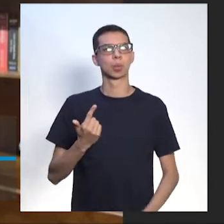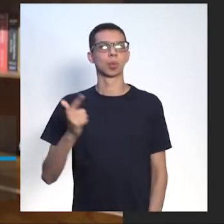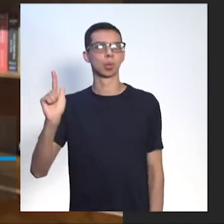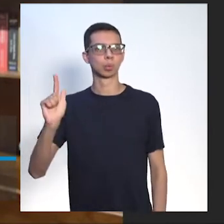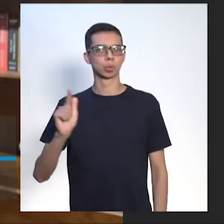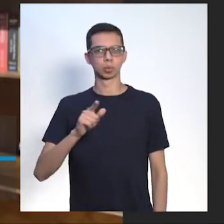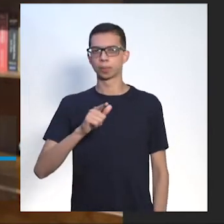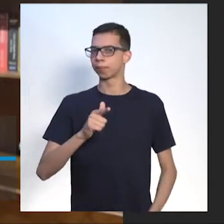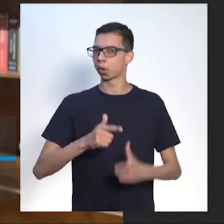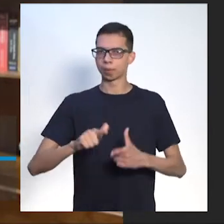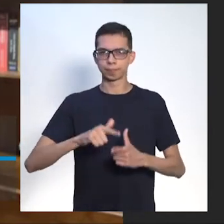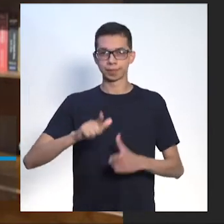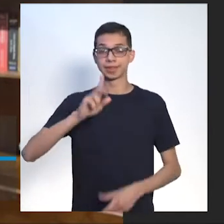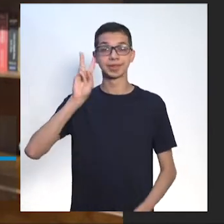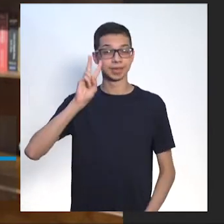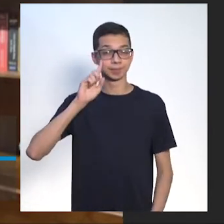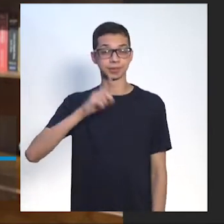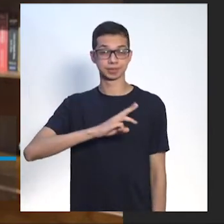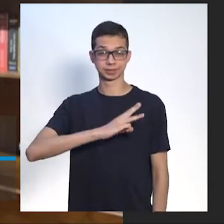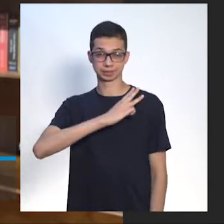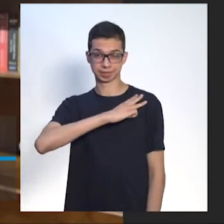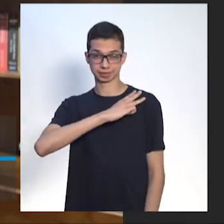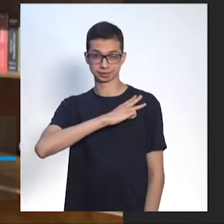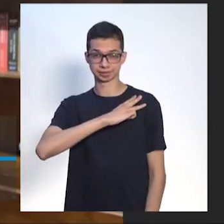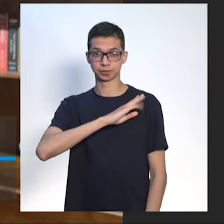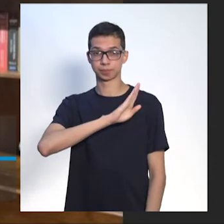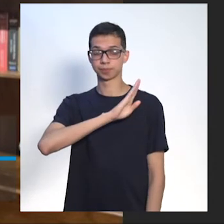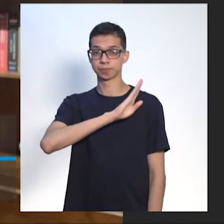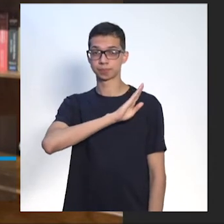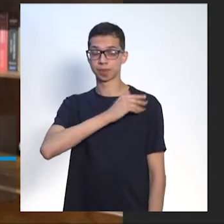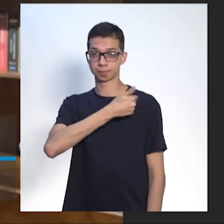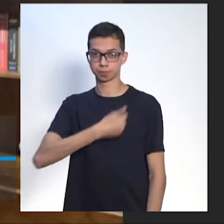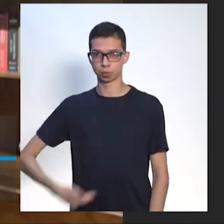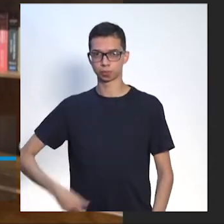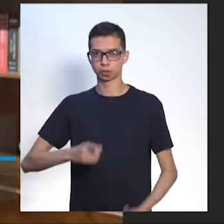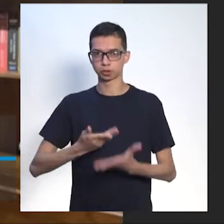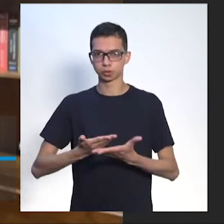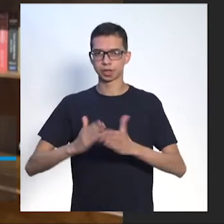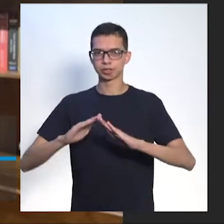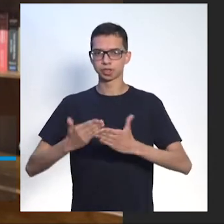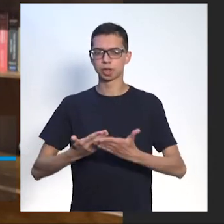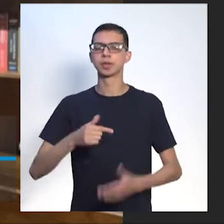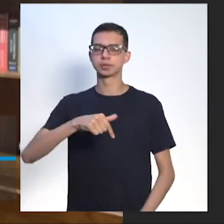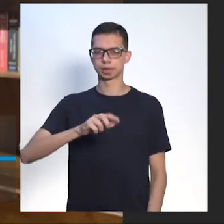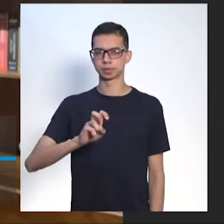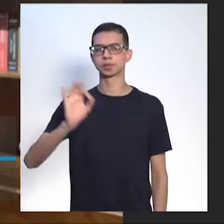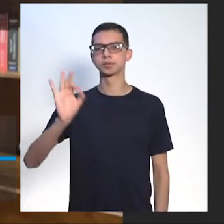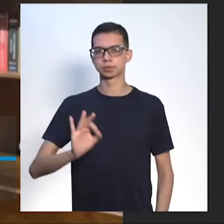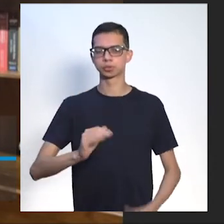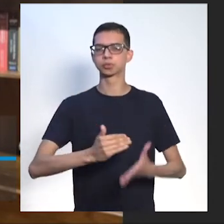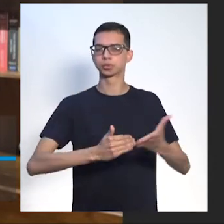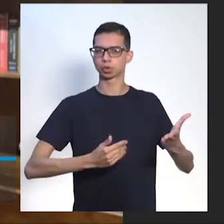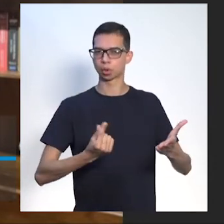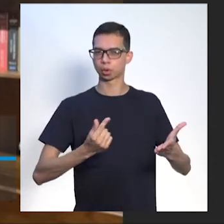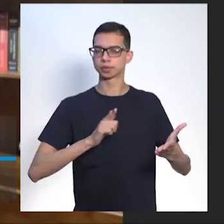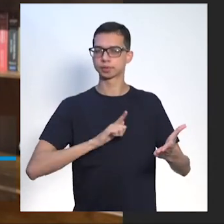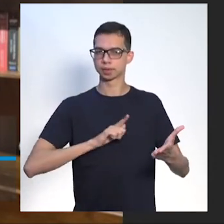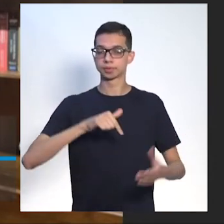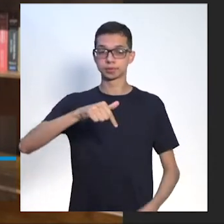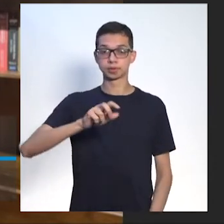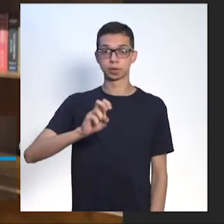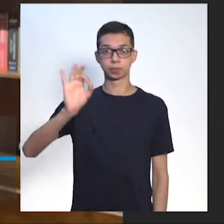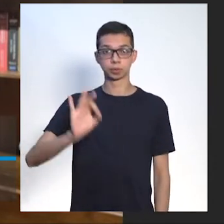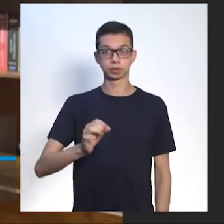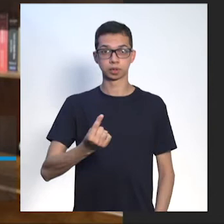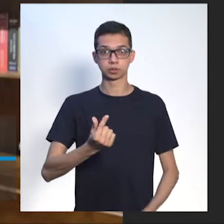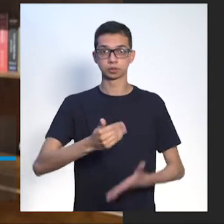desconto, se você está no 3º ano da escola pública, de 75%. Tá? Se você está na escola pública, você tem 75%